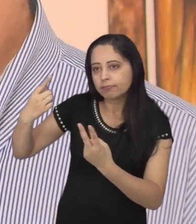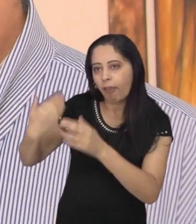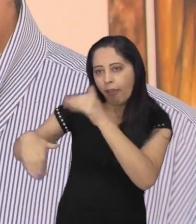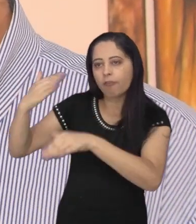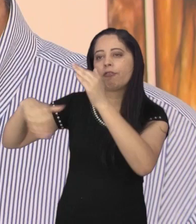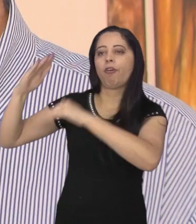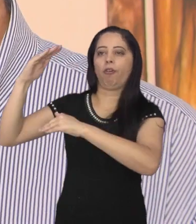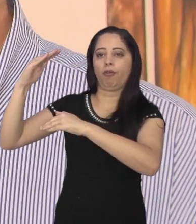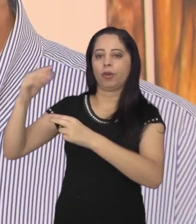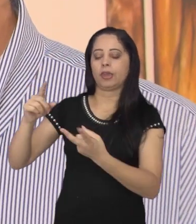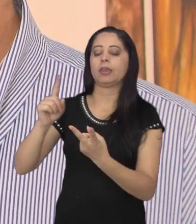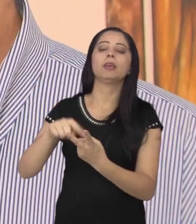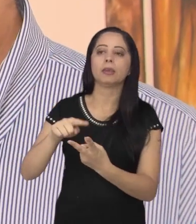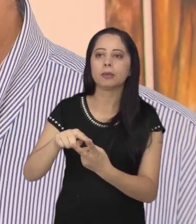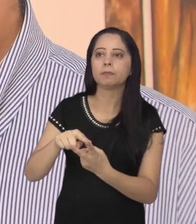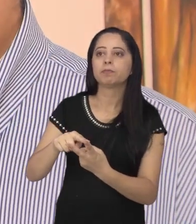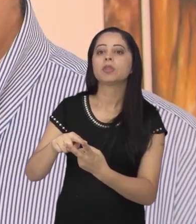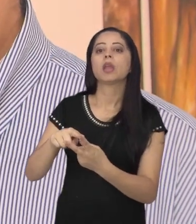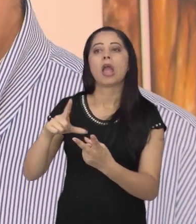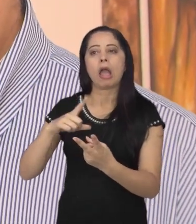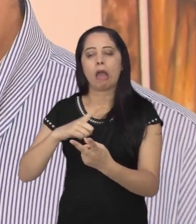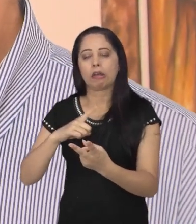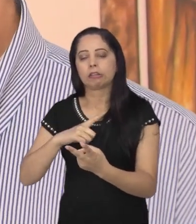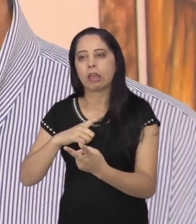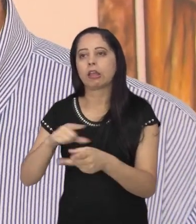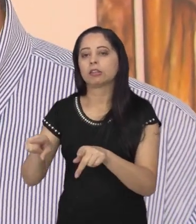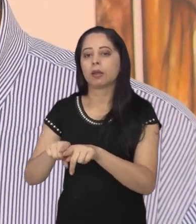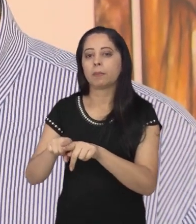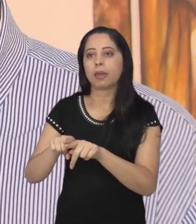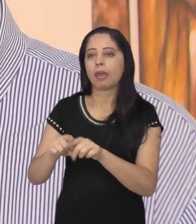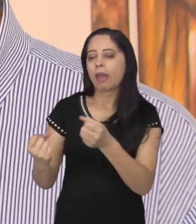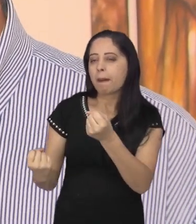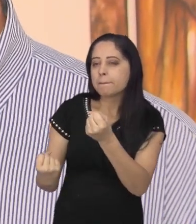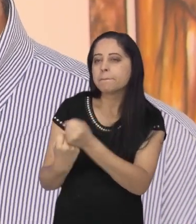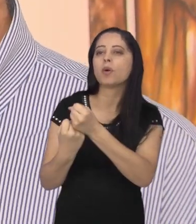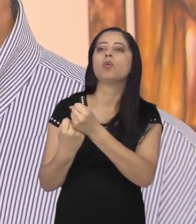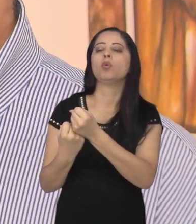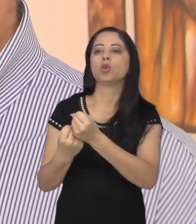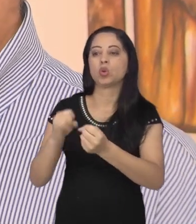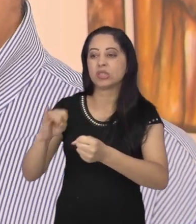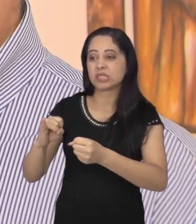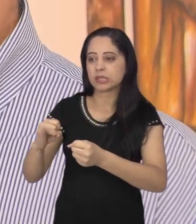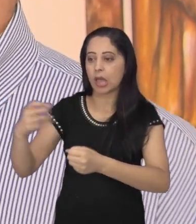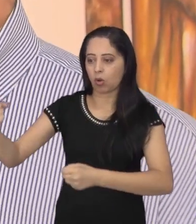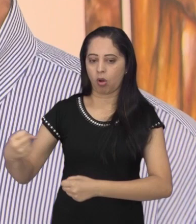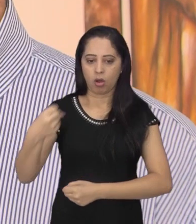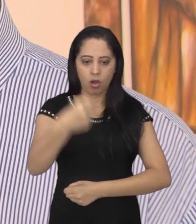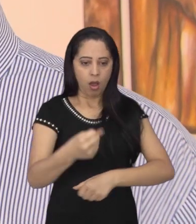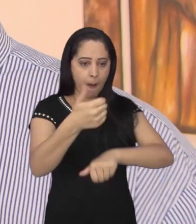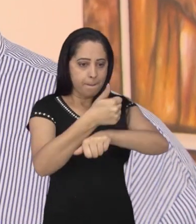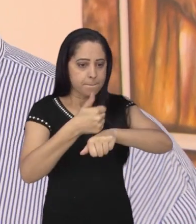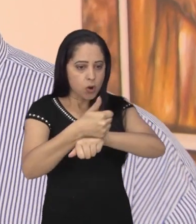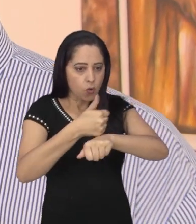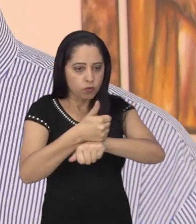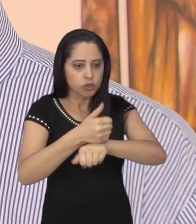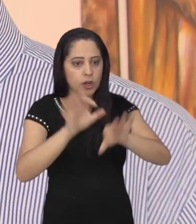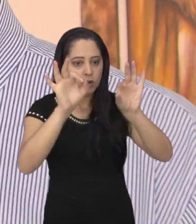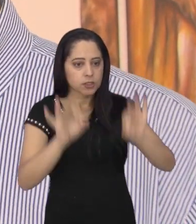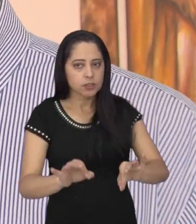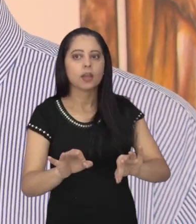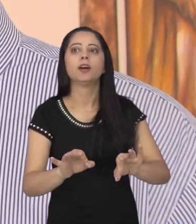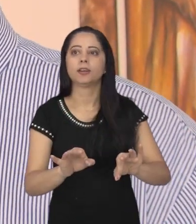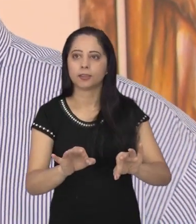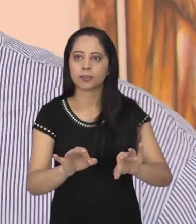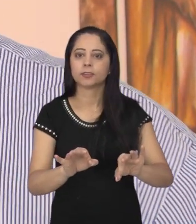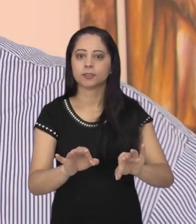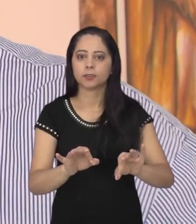evoluir, mas hoje a rede pública de ensino tem os auxiliares de educação especial. Quando você traz um profissional que trata de musicalidade,